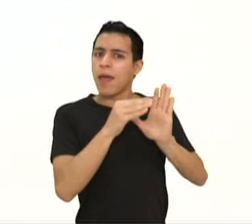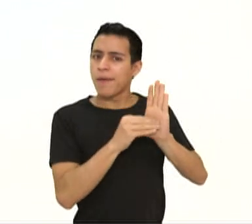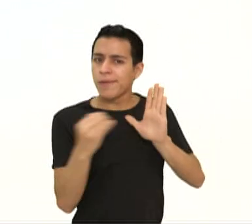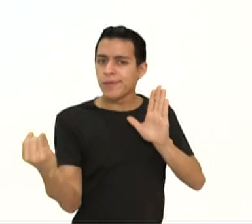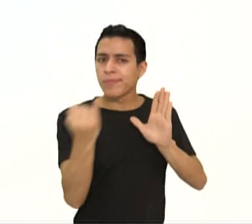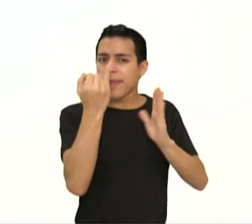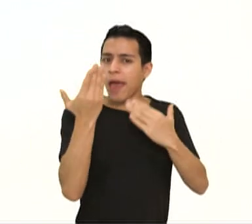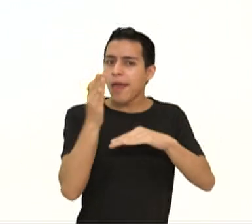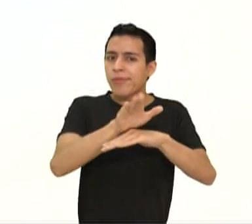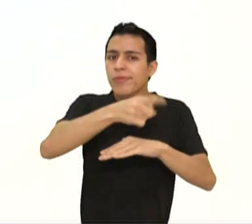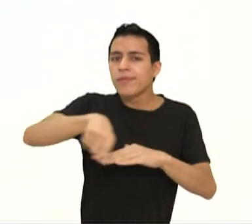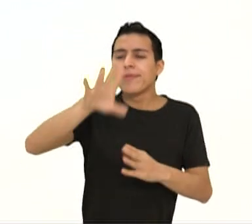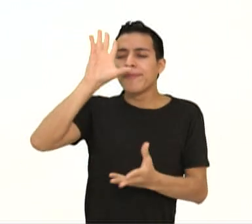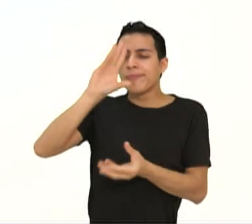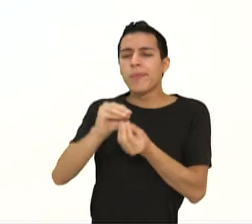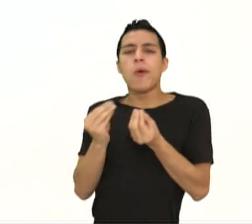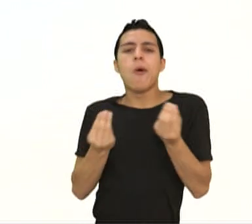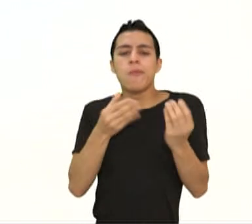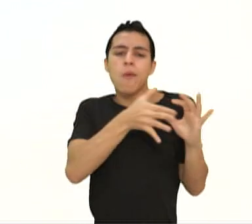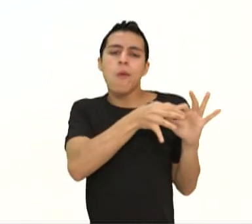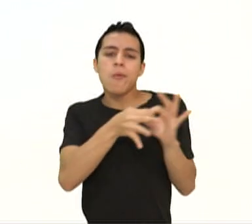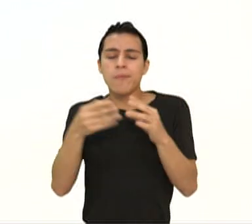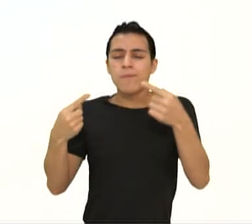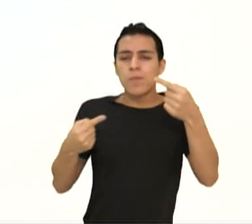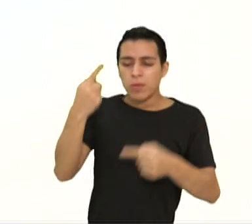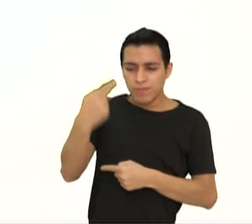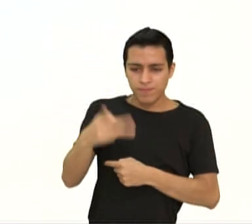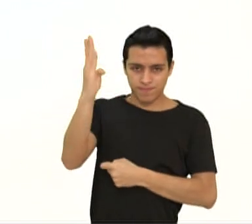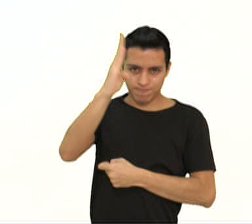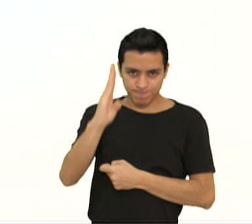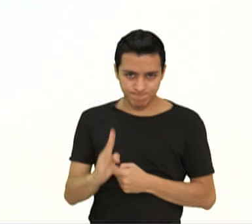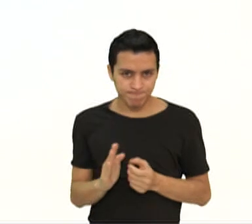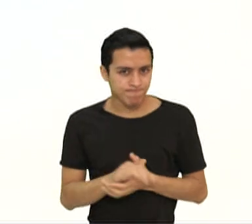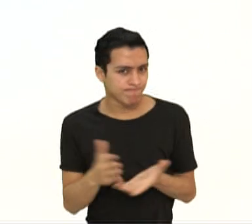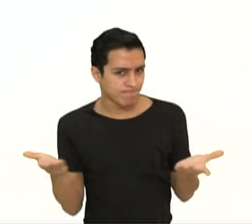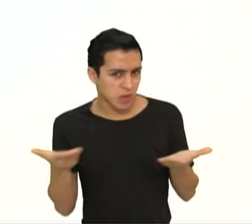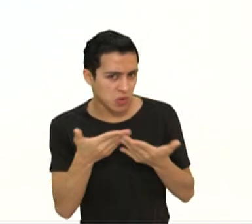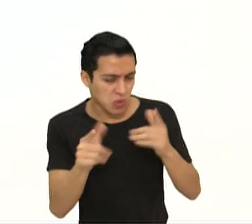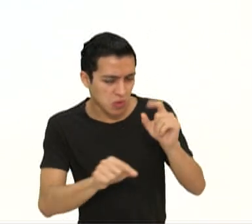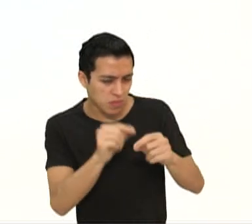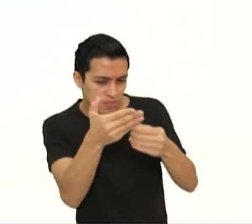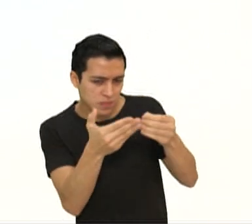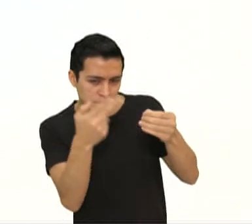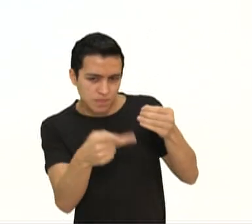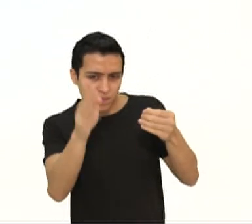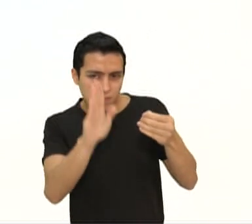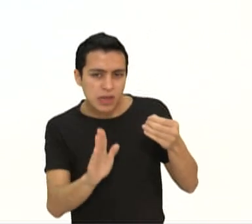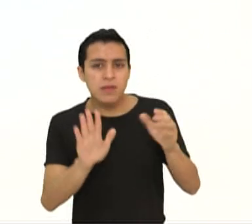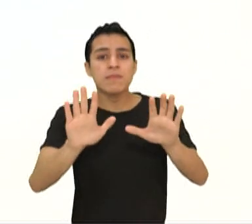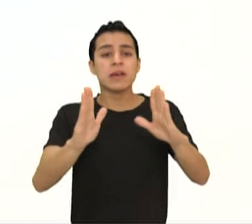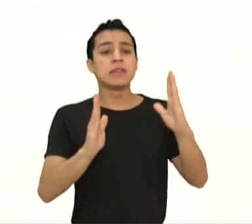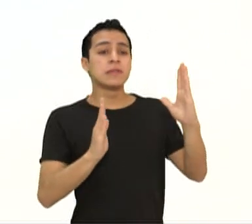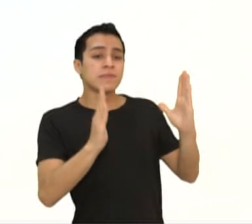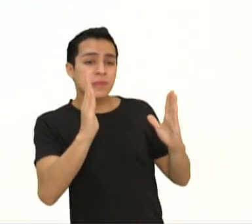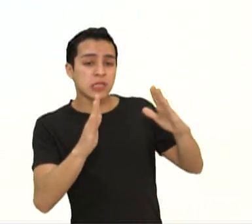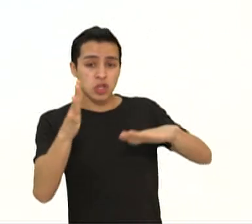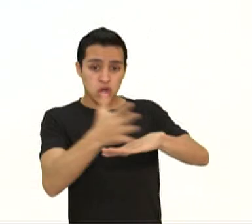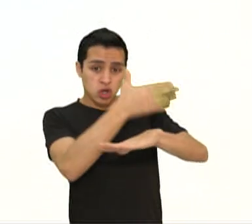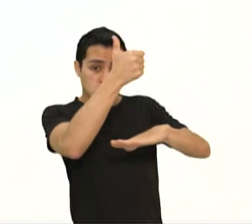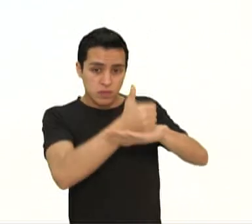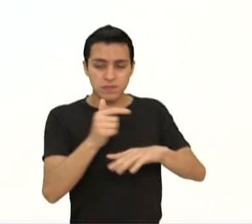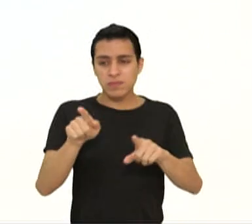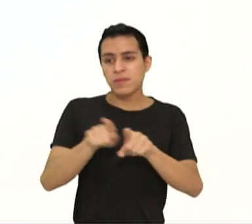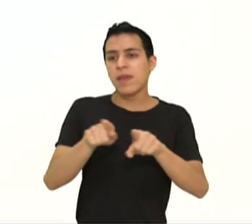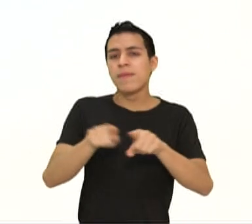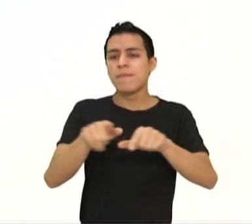para o entendimento da política brasileira. E nesta aula, nós vamos falar sobre o Estado no Brasil nos períodos da colônia e do